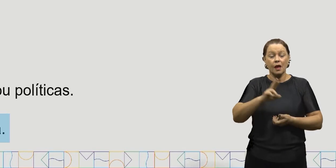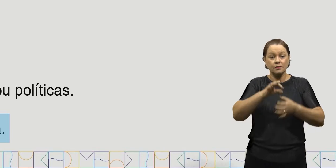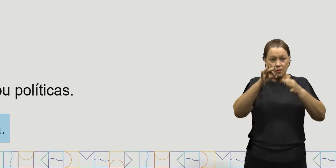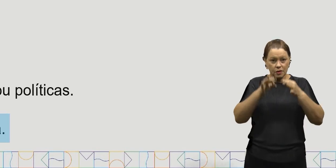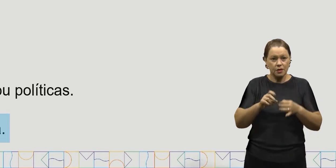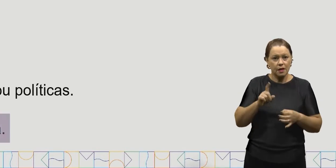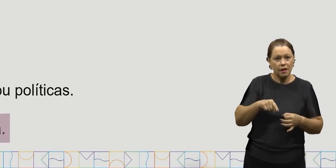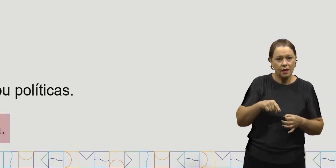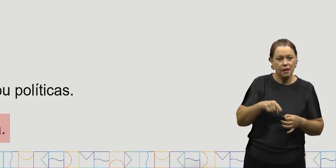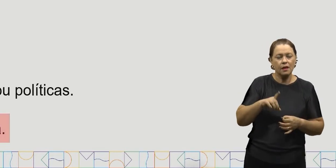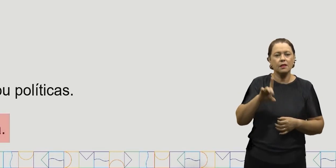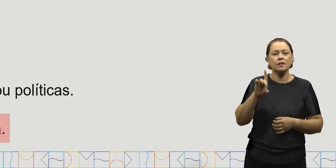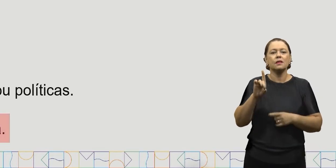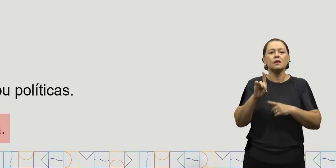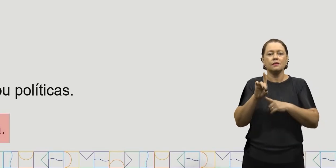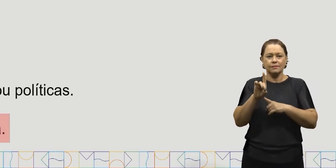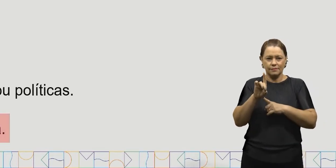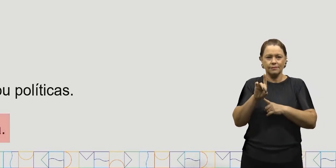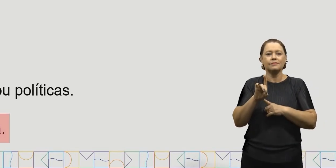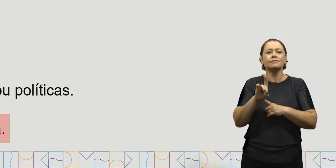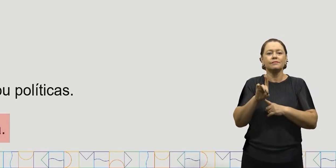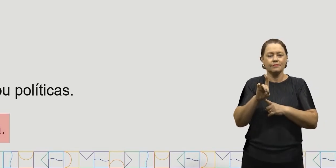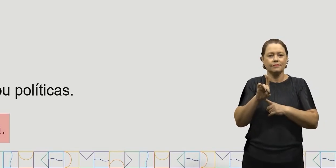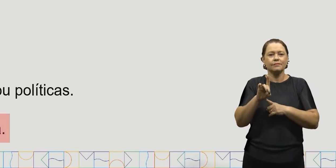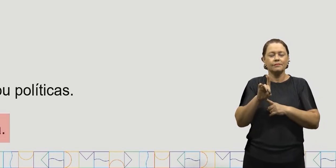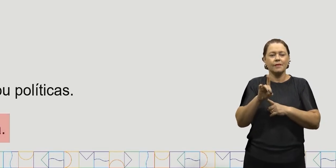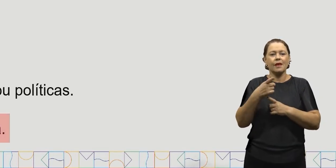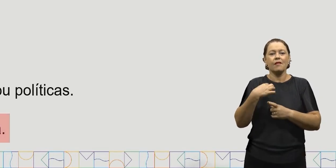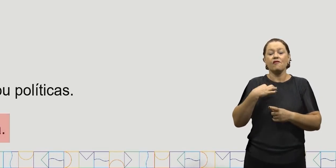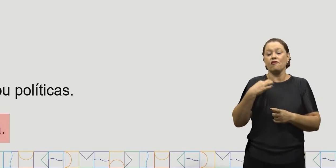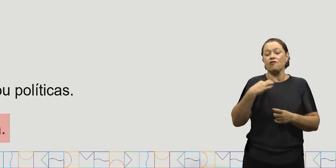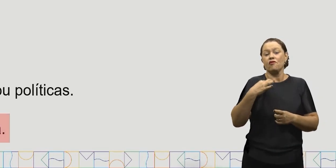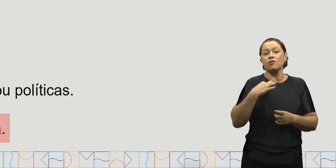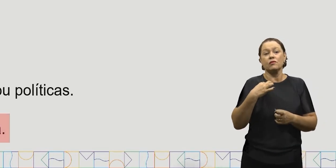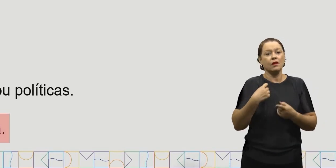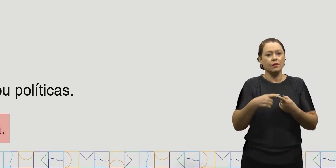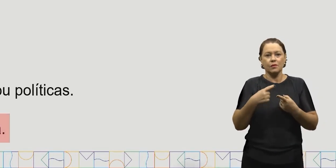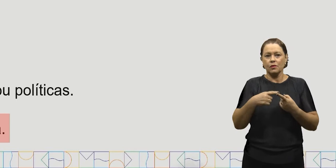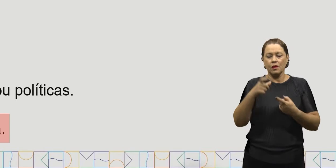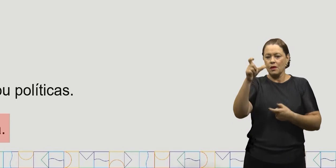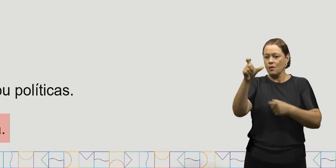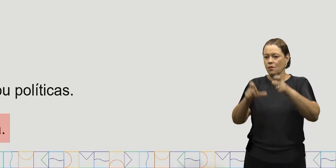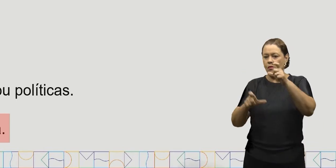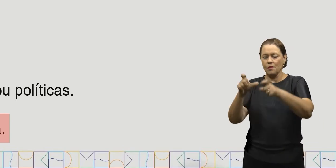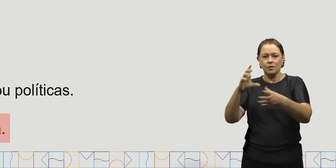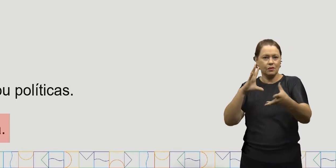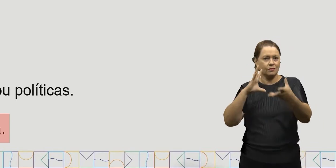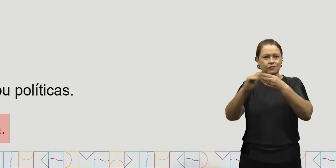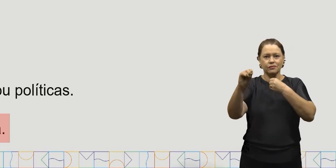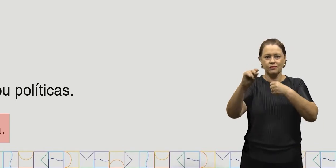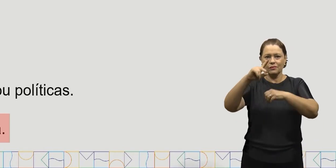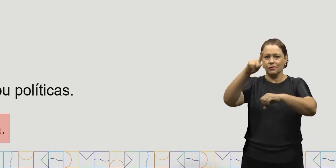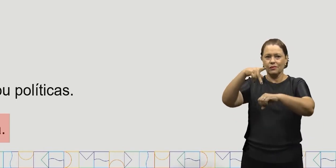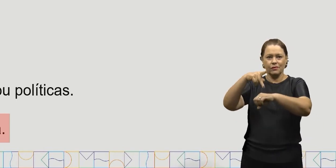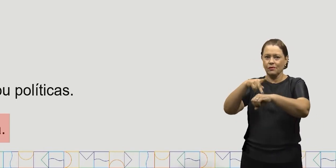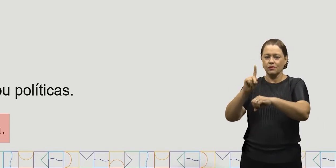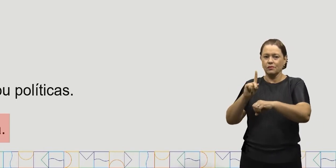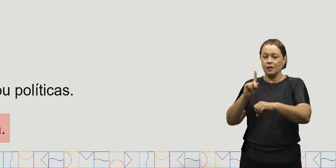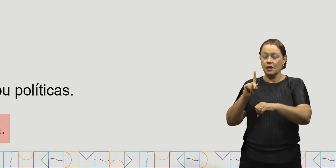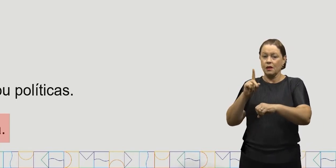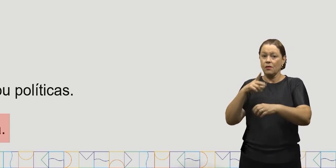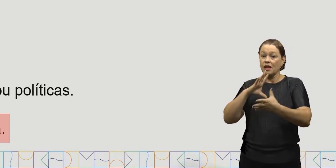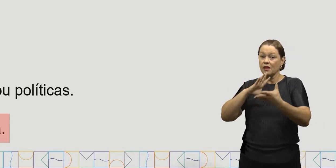correta é a letra D, questão voluntária. Afinal, um refugiado não sai voluntariamente, ele